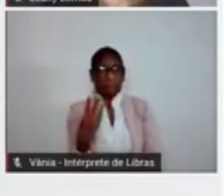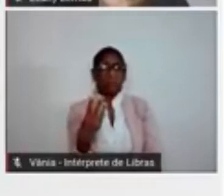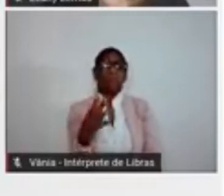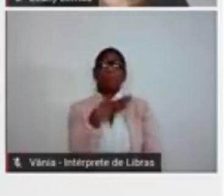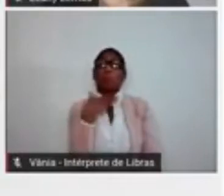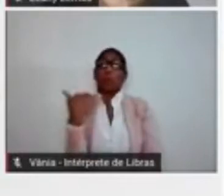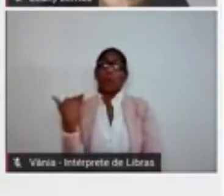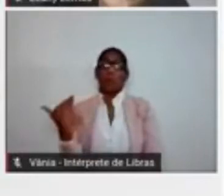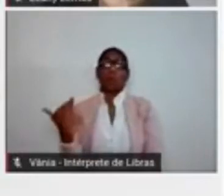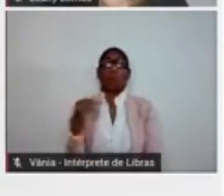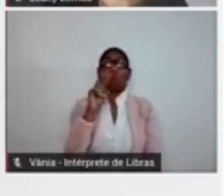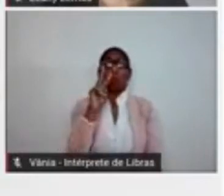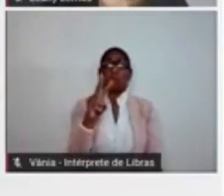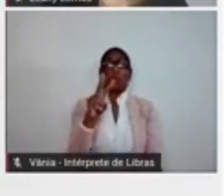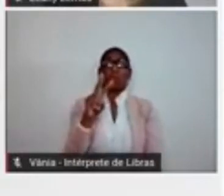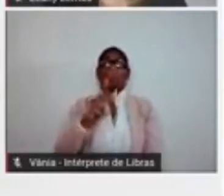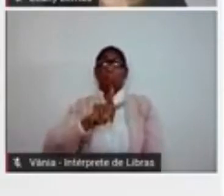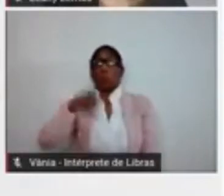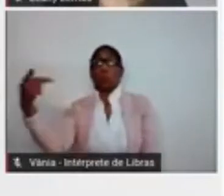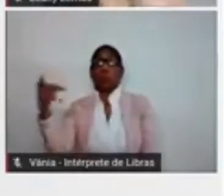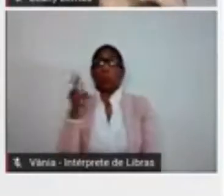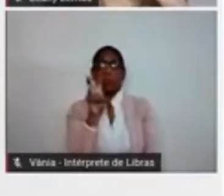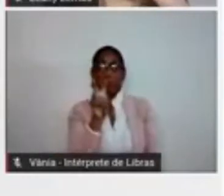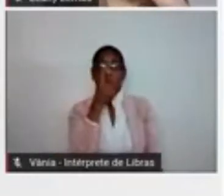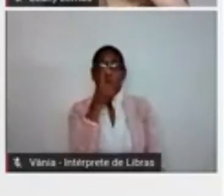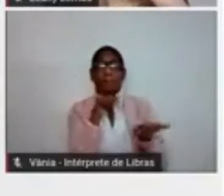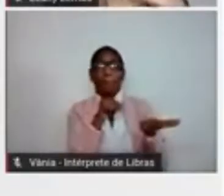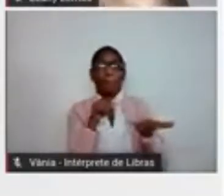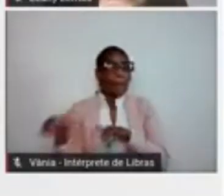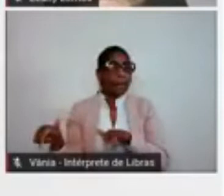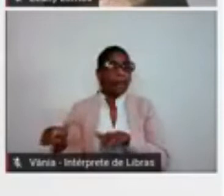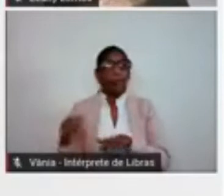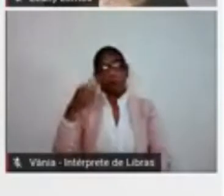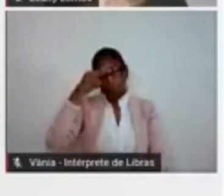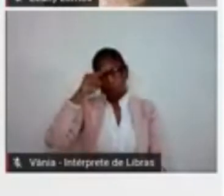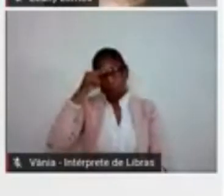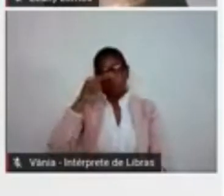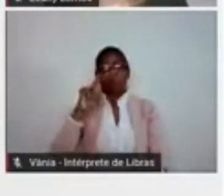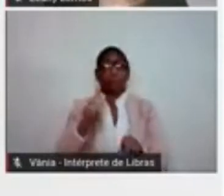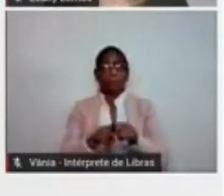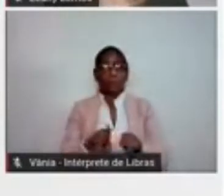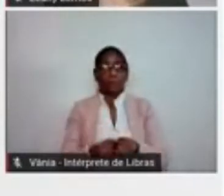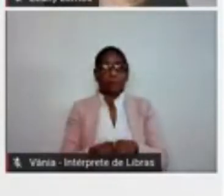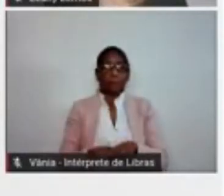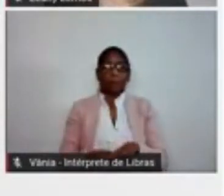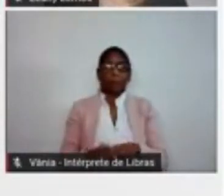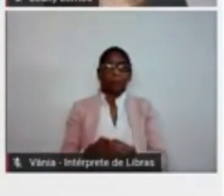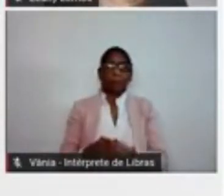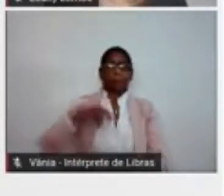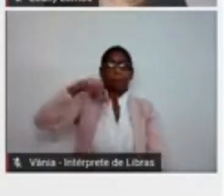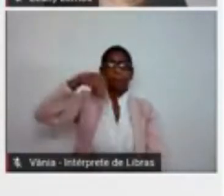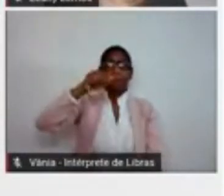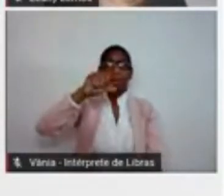Óbitos tiveram um crescimento de 2 para 5, de uma semana para a outra, na região de Uruguaiana. A